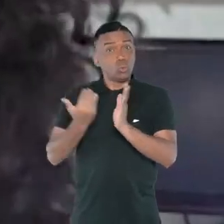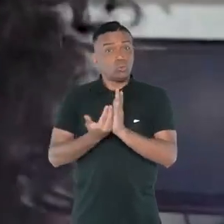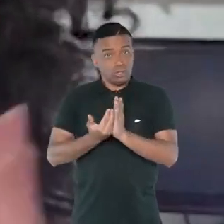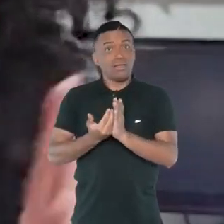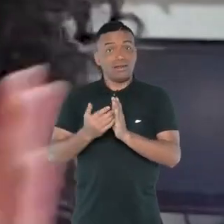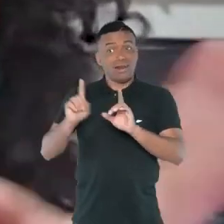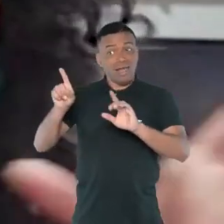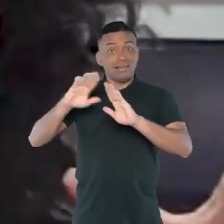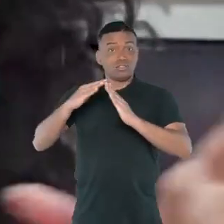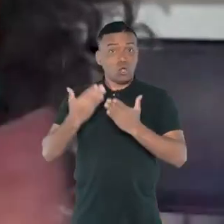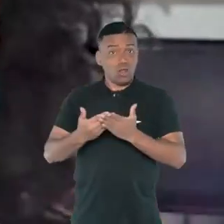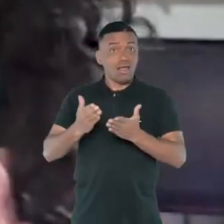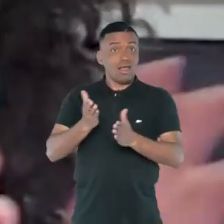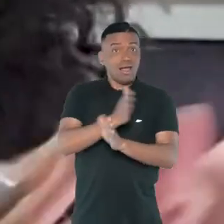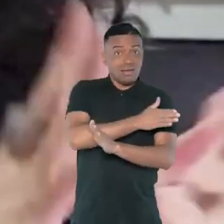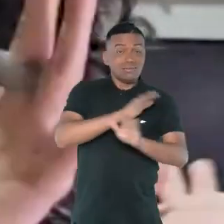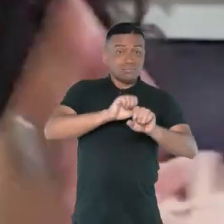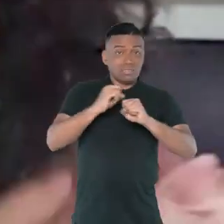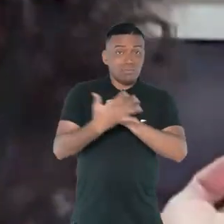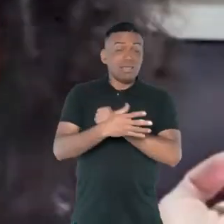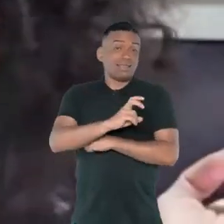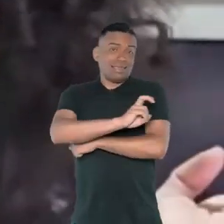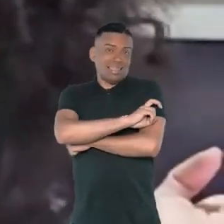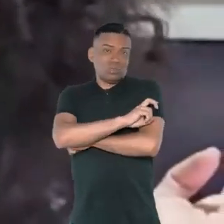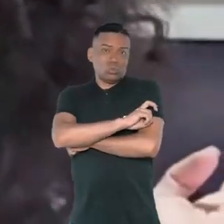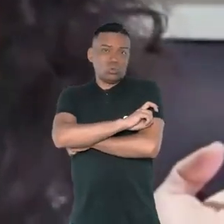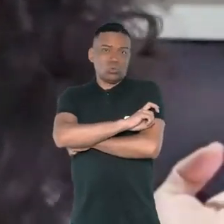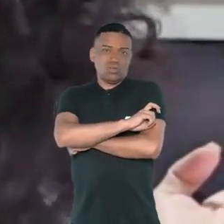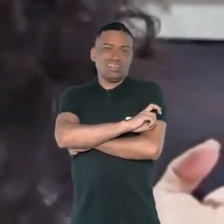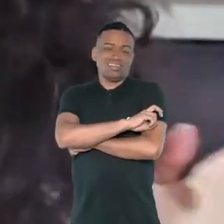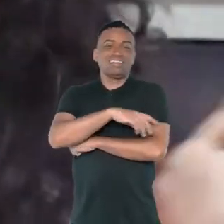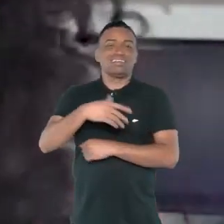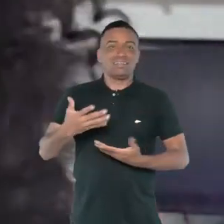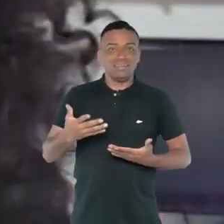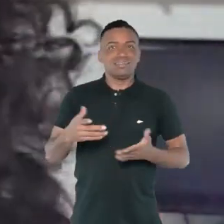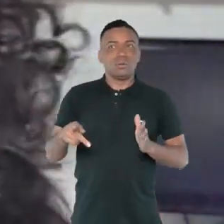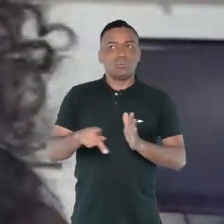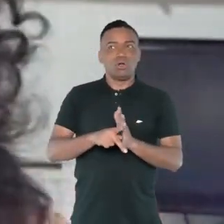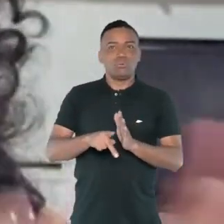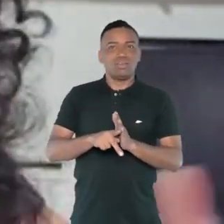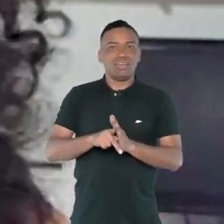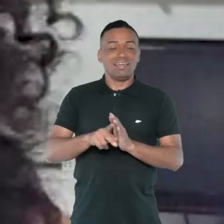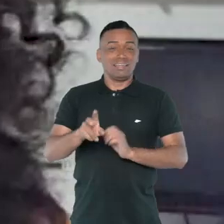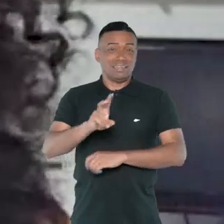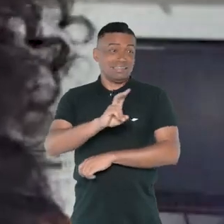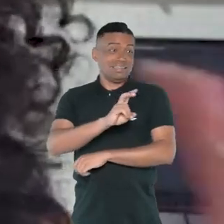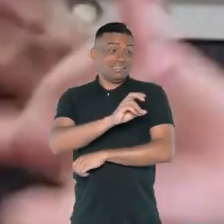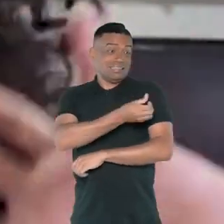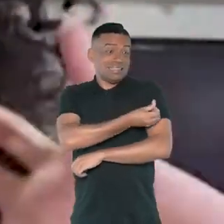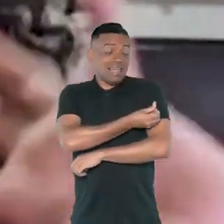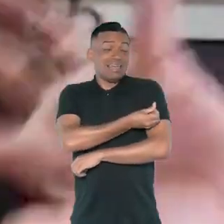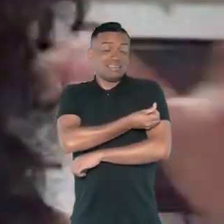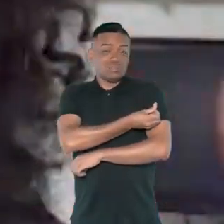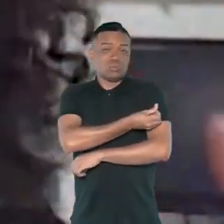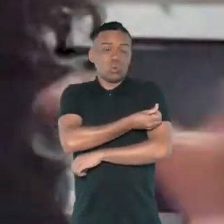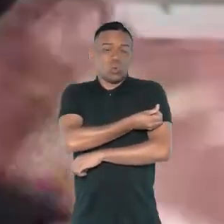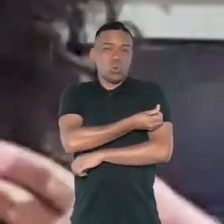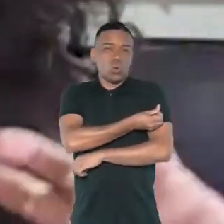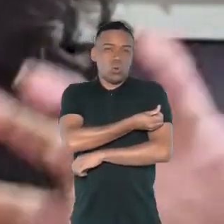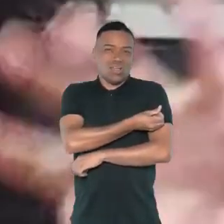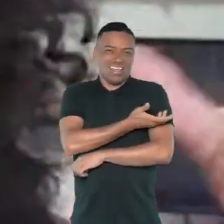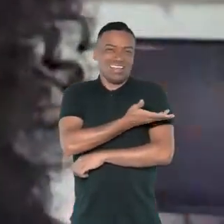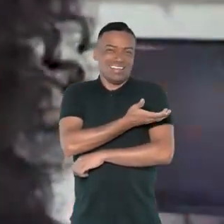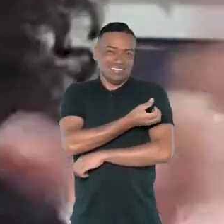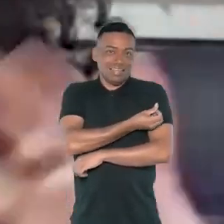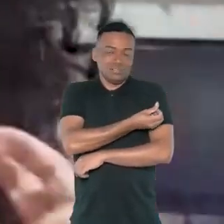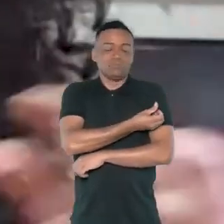Um 8º ano que o último ano que tinha feito completo tinha sido um 5º, pensa. Então, um 8º ano que não teve aquela virada de Fundamental